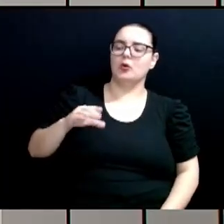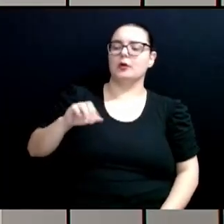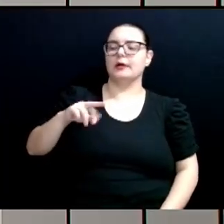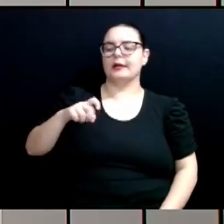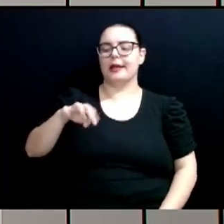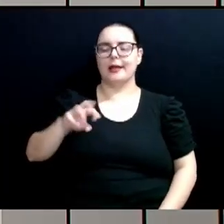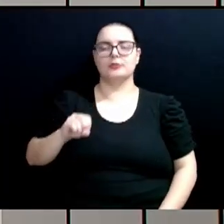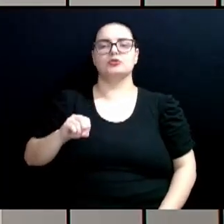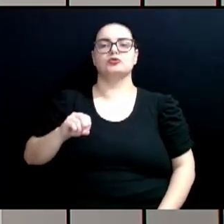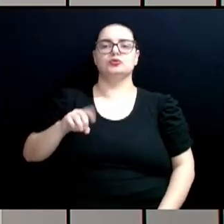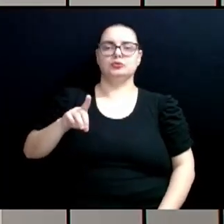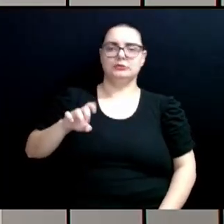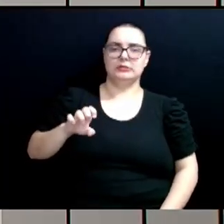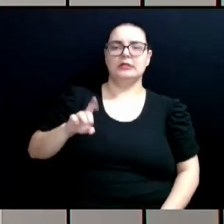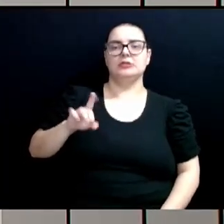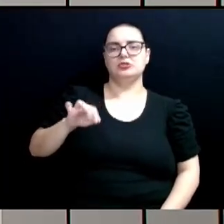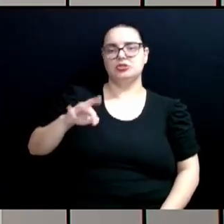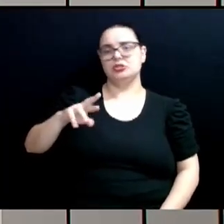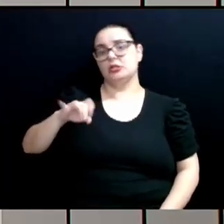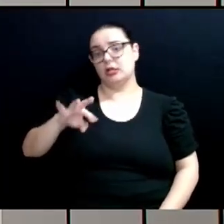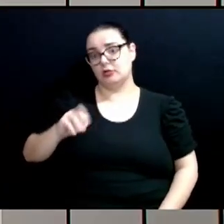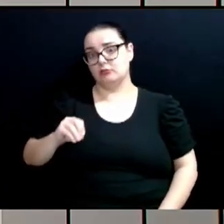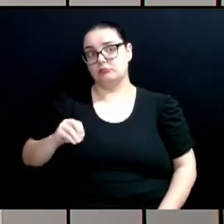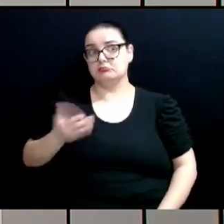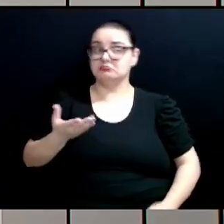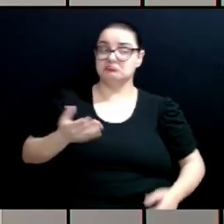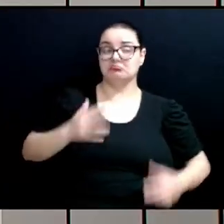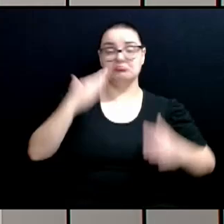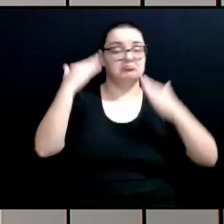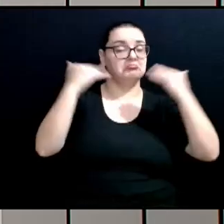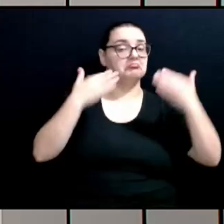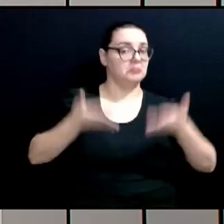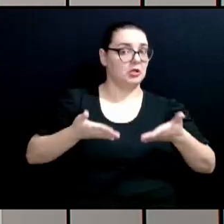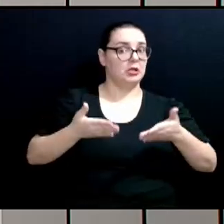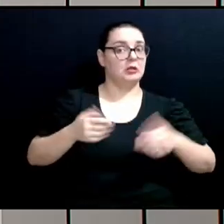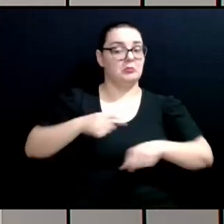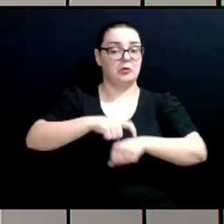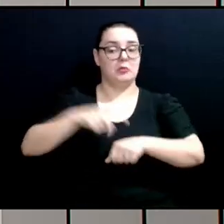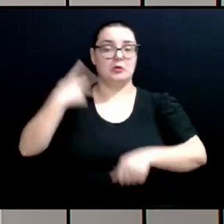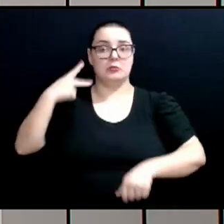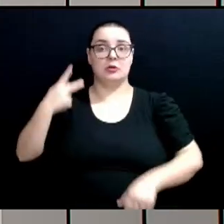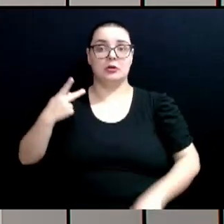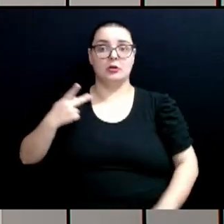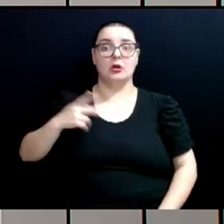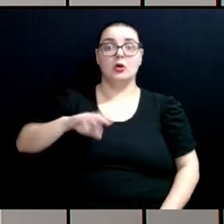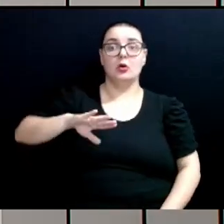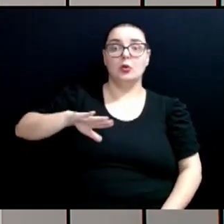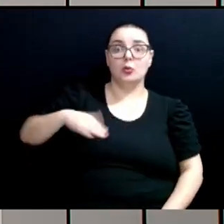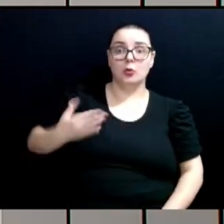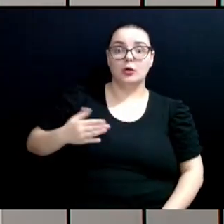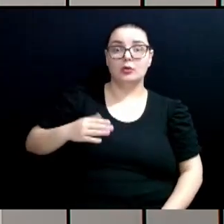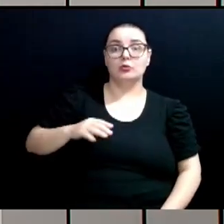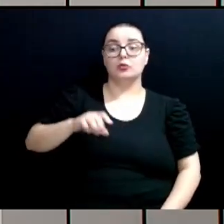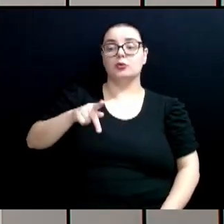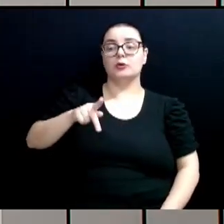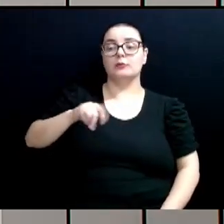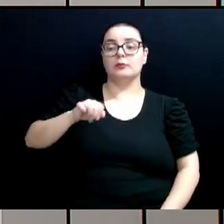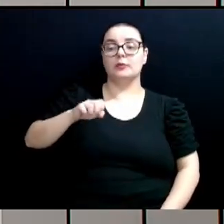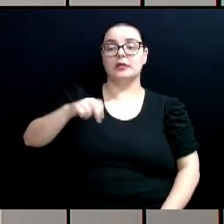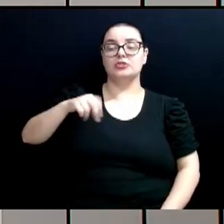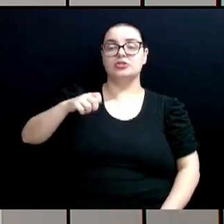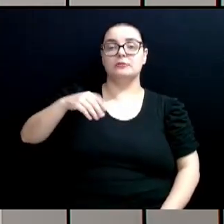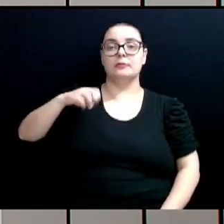notoriedade dependendo de acontecimentos políticos, durante o impeachment da ex-presidente Dilma, na pandemia, agora